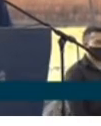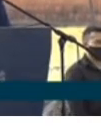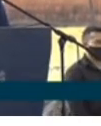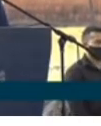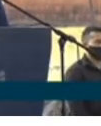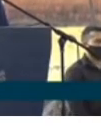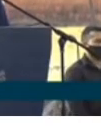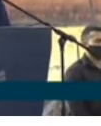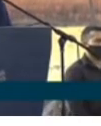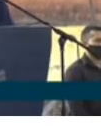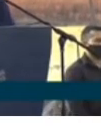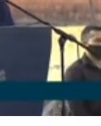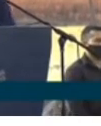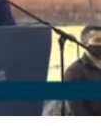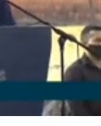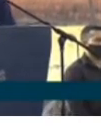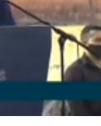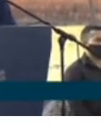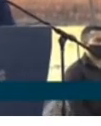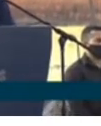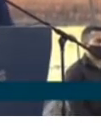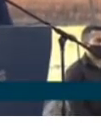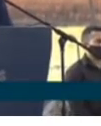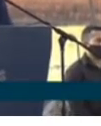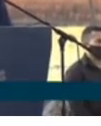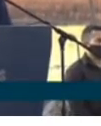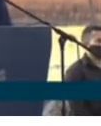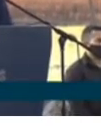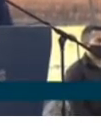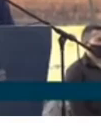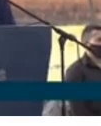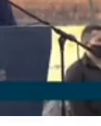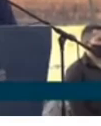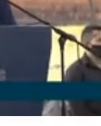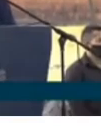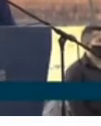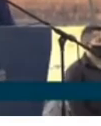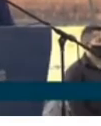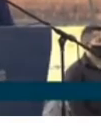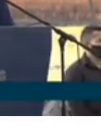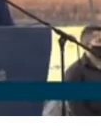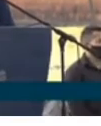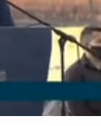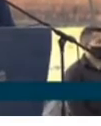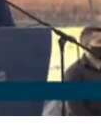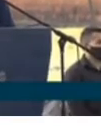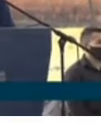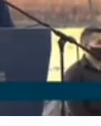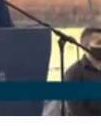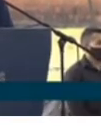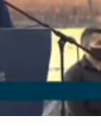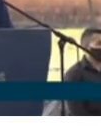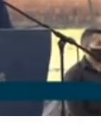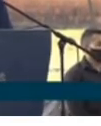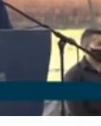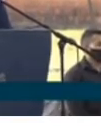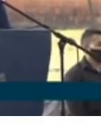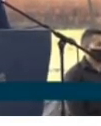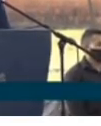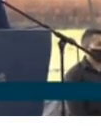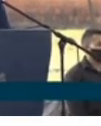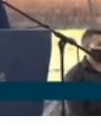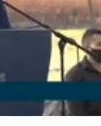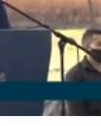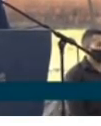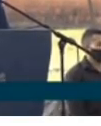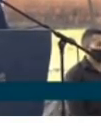para o Exército brasileiro. E dizer a Vossa Excelência que, em 2004, foi votada a Lei do Abate